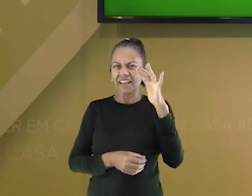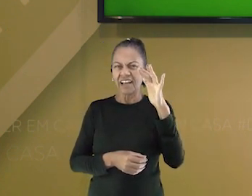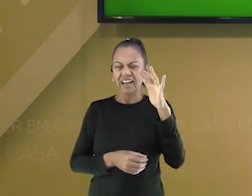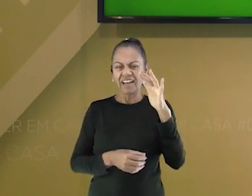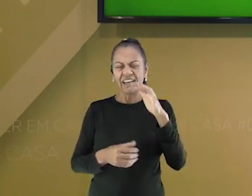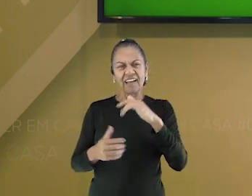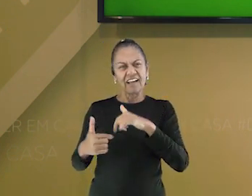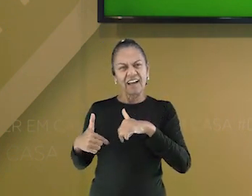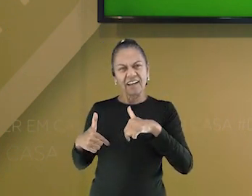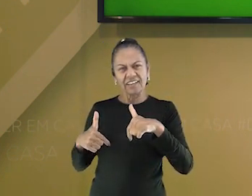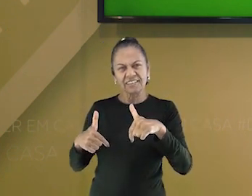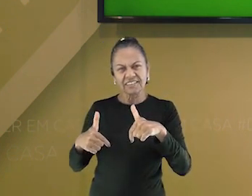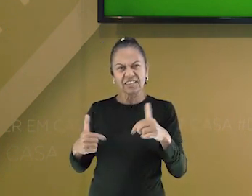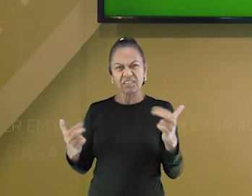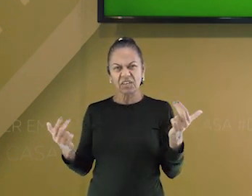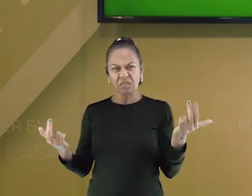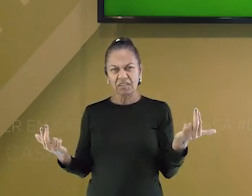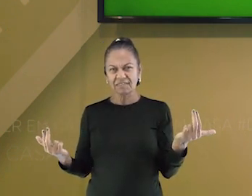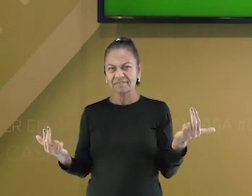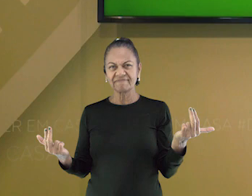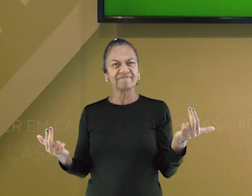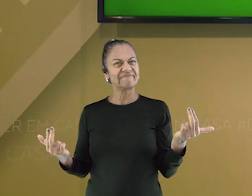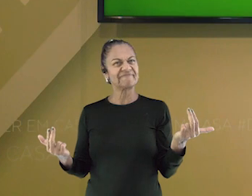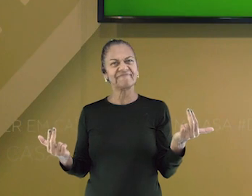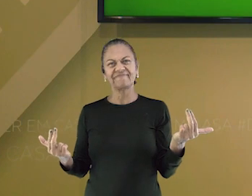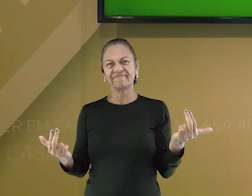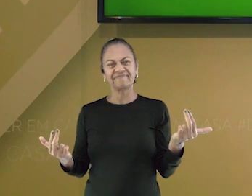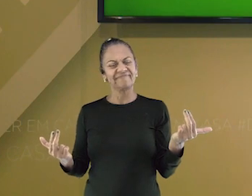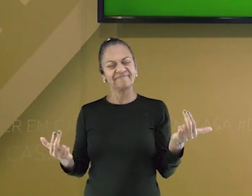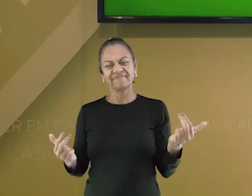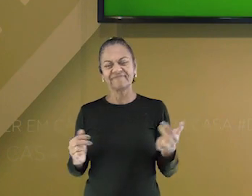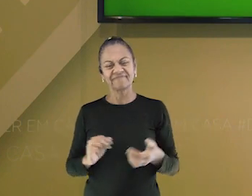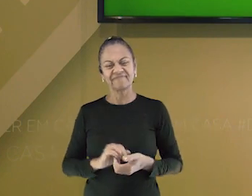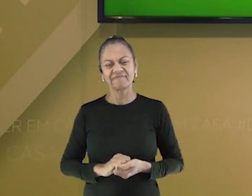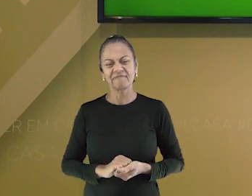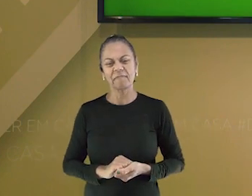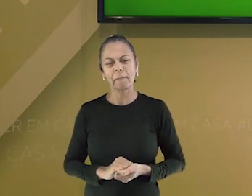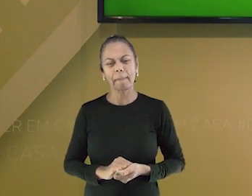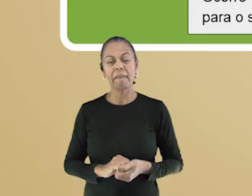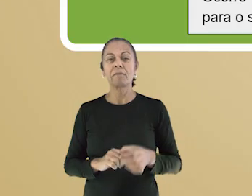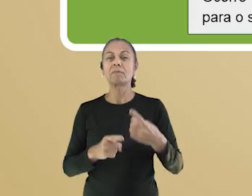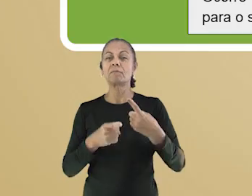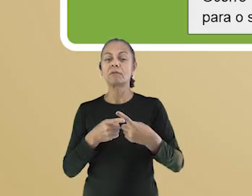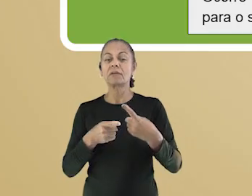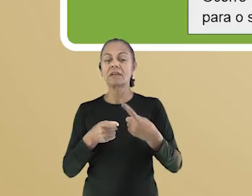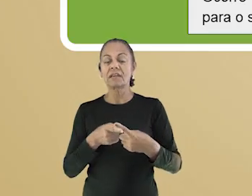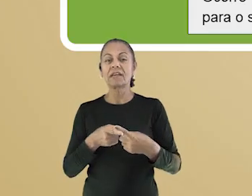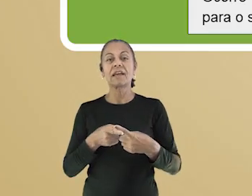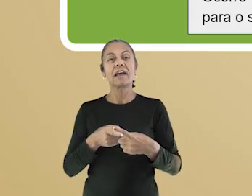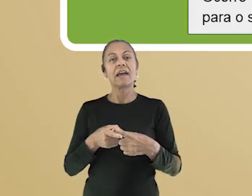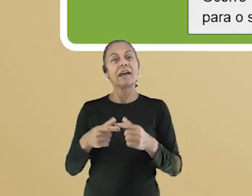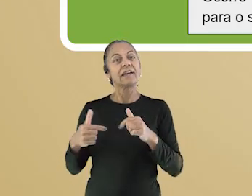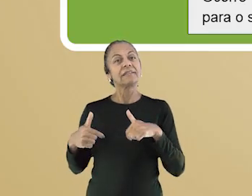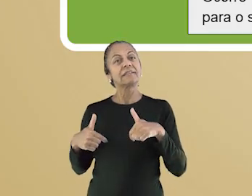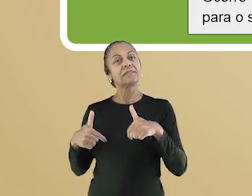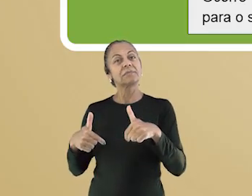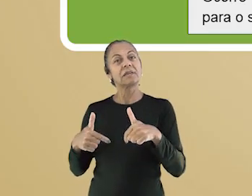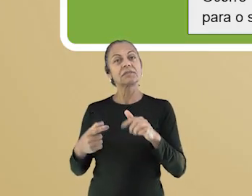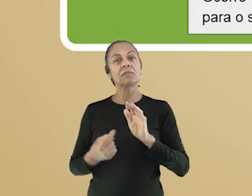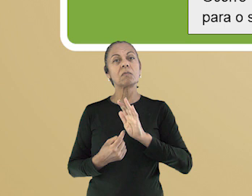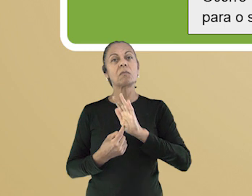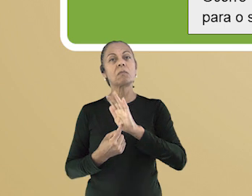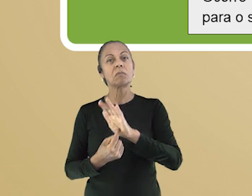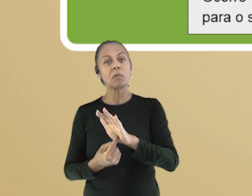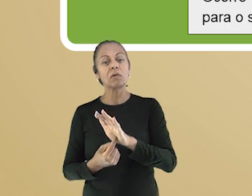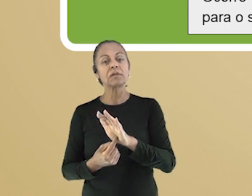mesma maneira? Difícil, né? Para mim também é difícil pensar desse jeito. Isso porque essas práticas